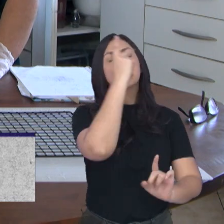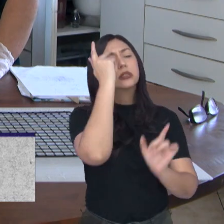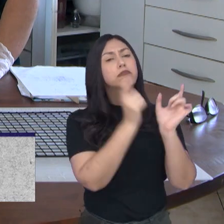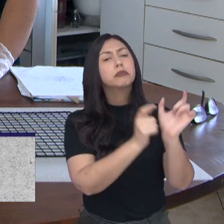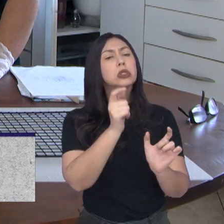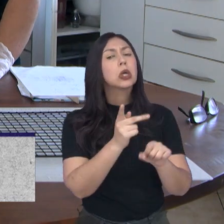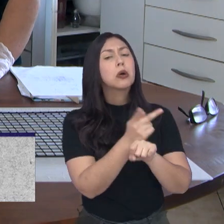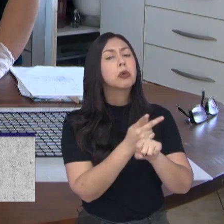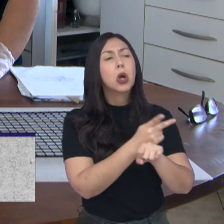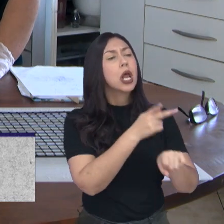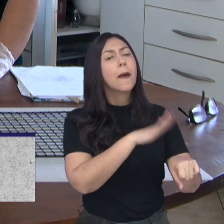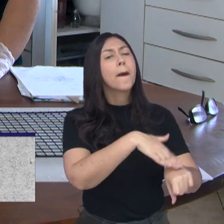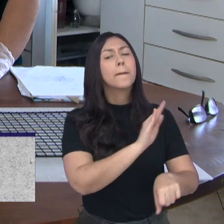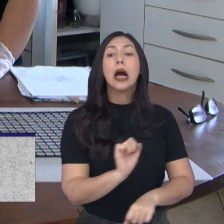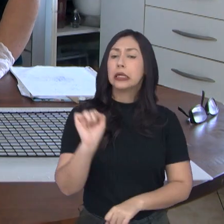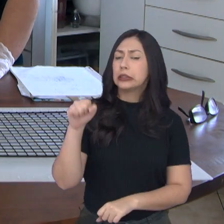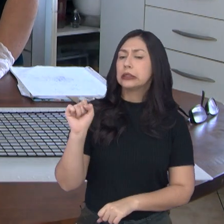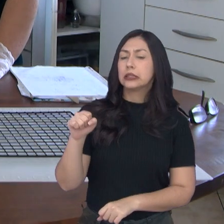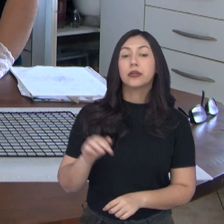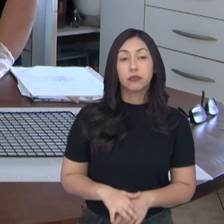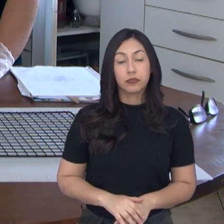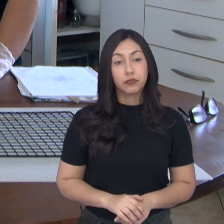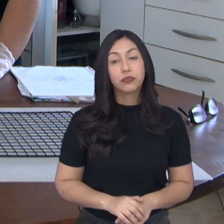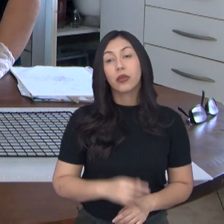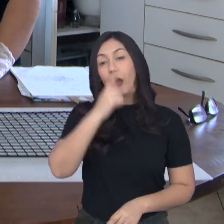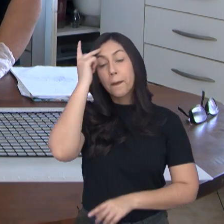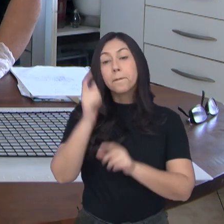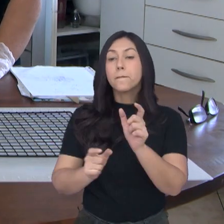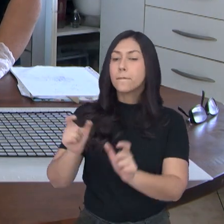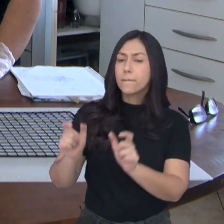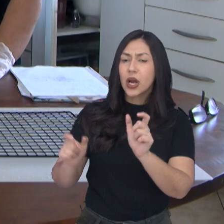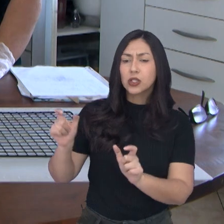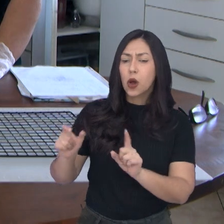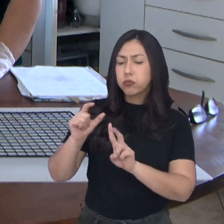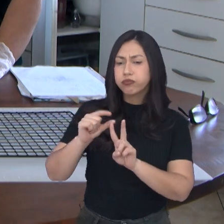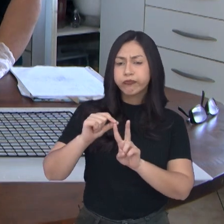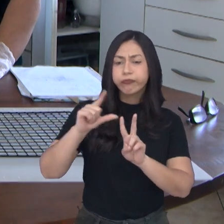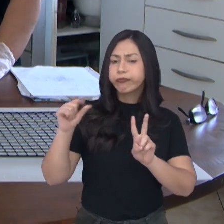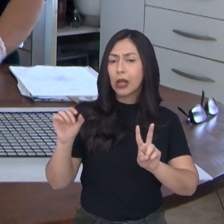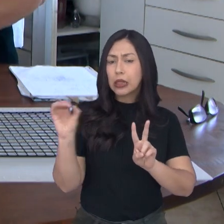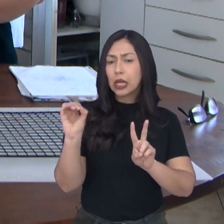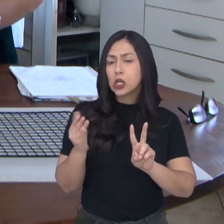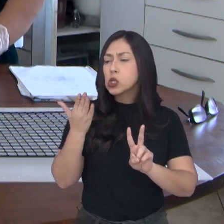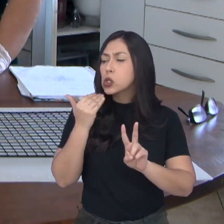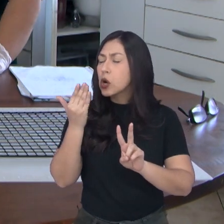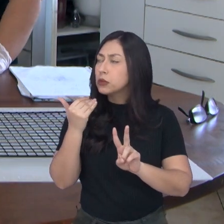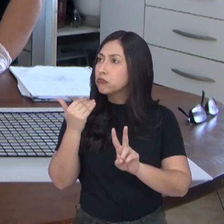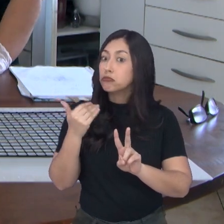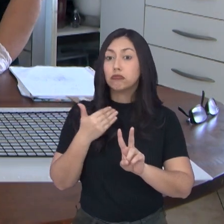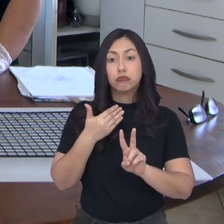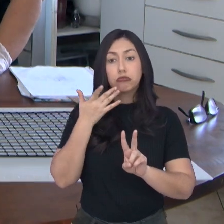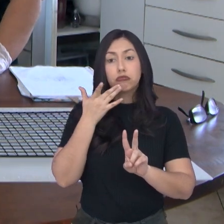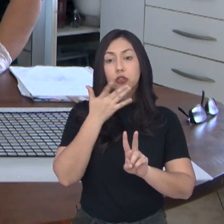a te procurar mais? Sim, muito. Posso achar que pode. Pessoas que não são veganas comem e já estão... Está crescendo, na